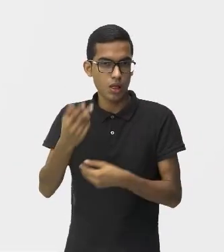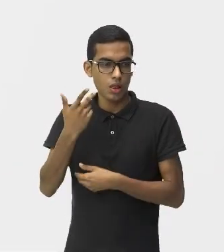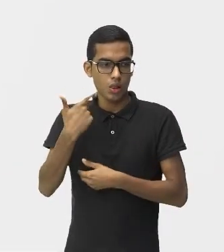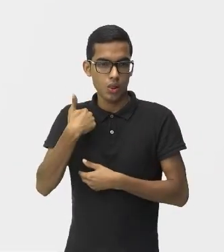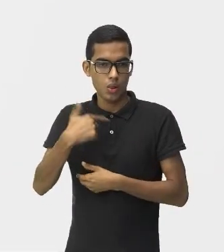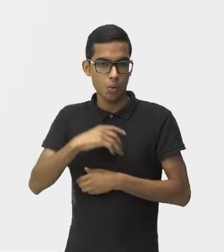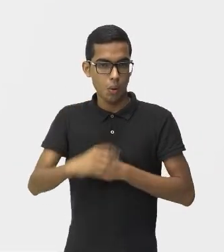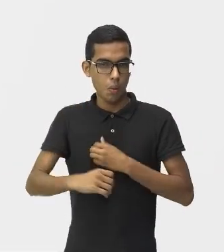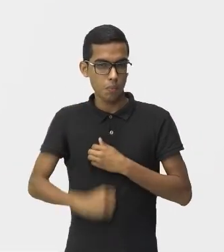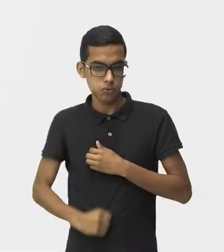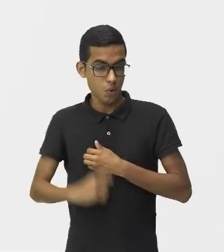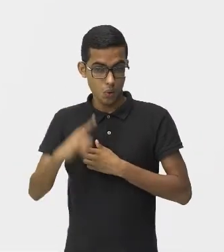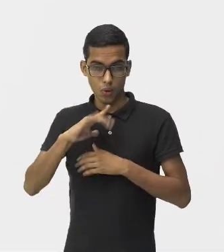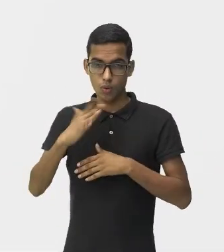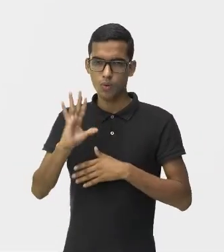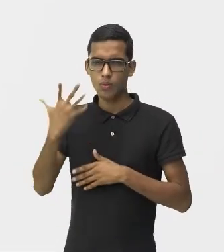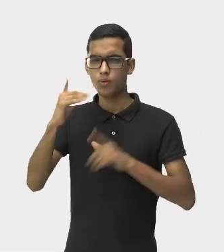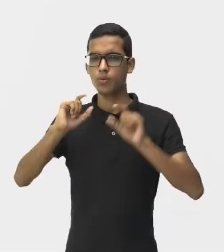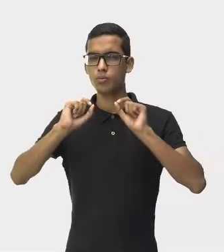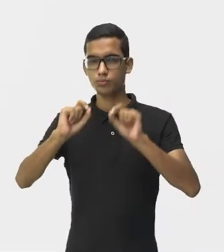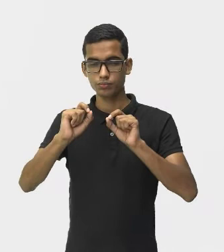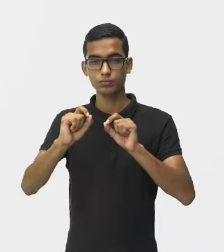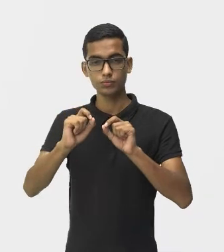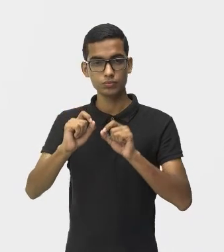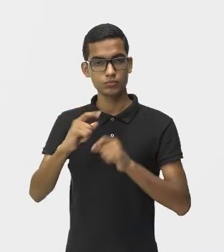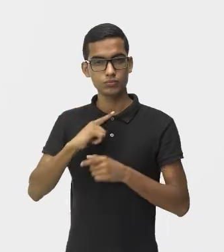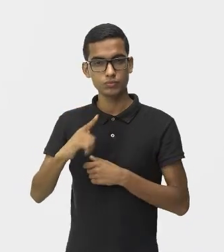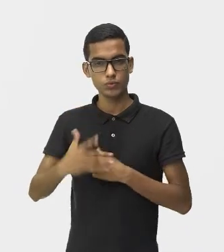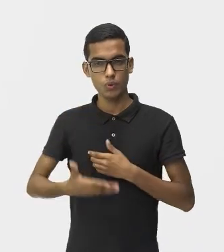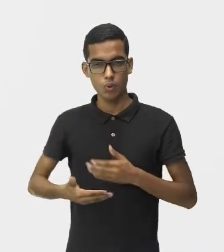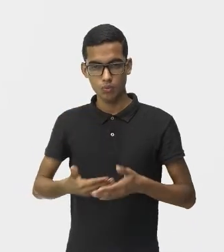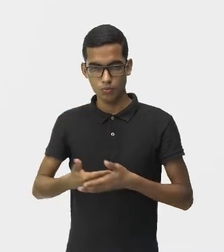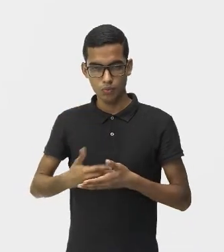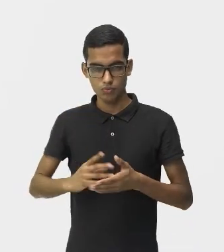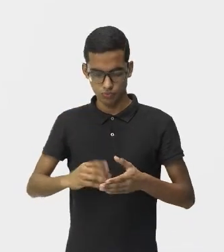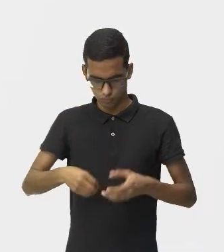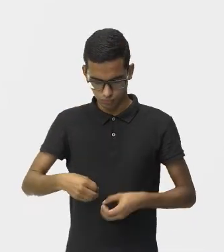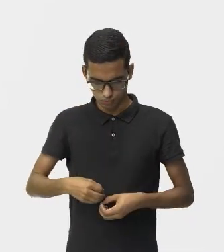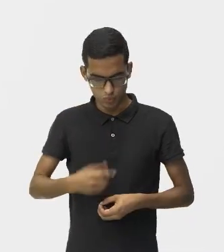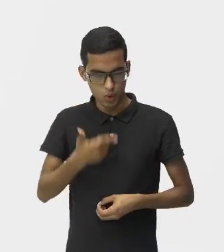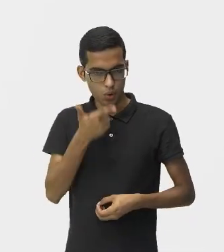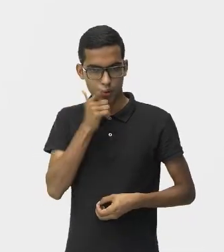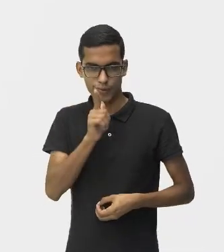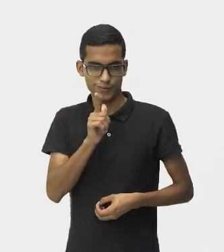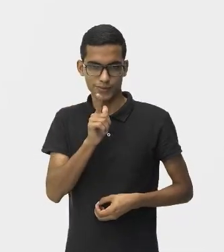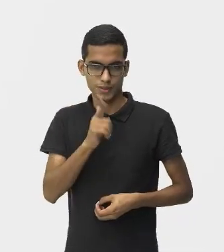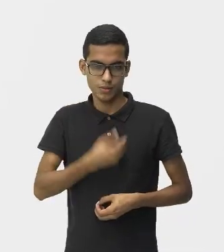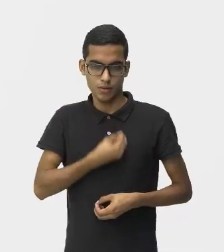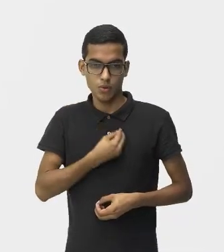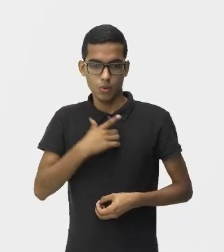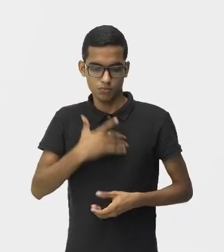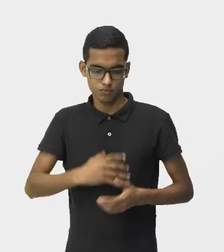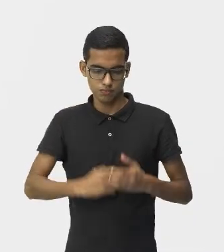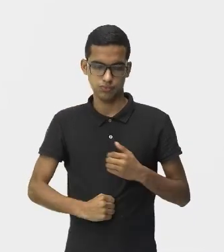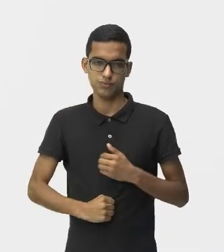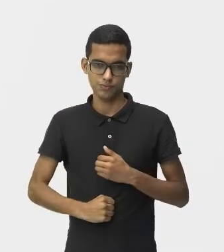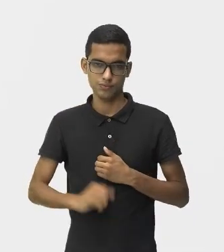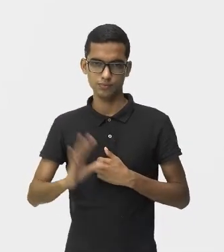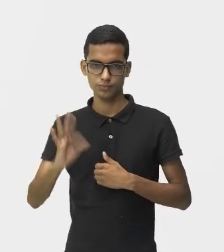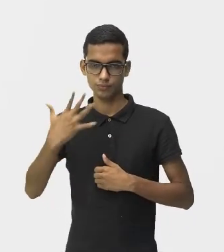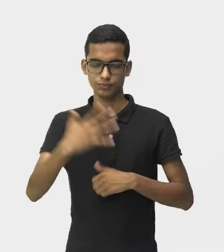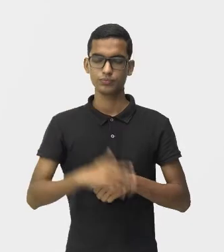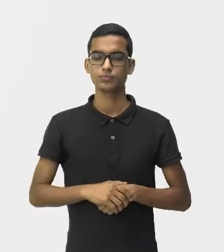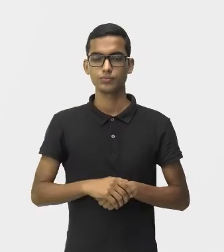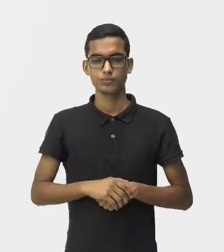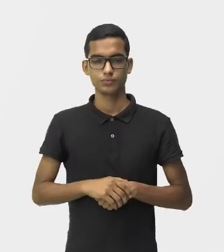se desenvolver com essa quantidade acima de cromossomos, tá bom? E quanto à aneuploidia,